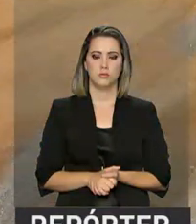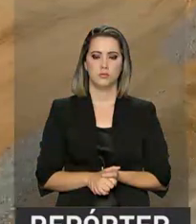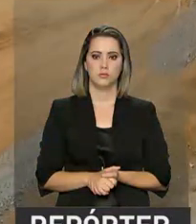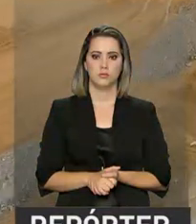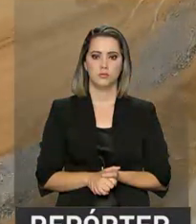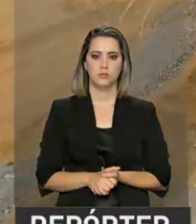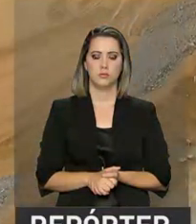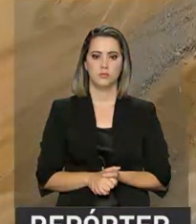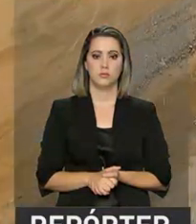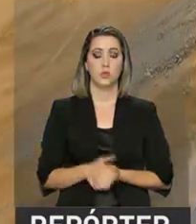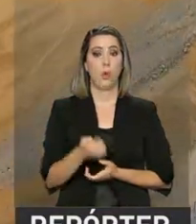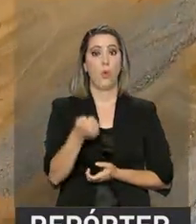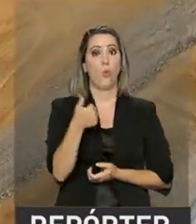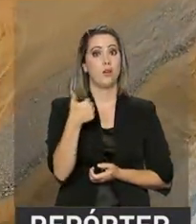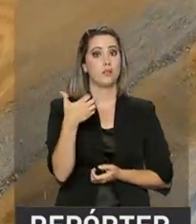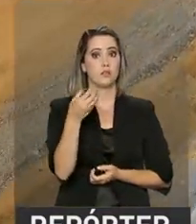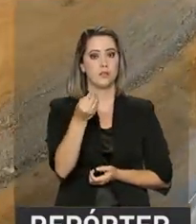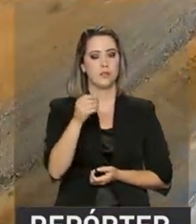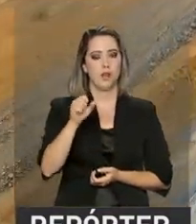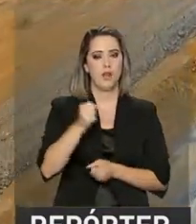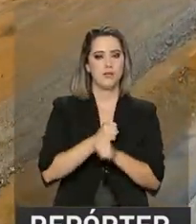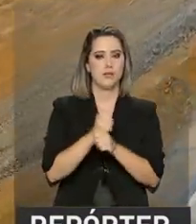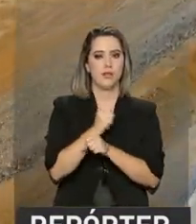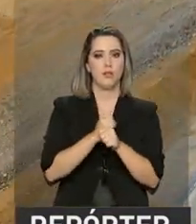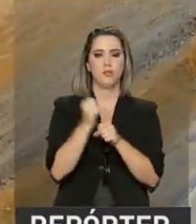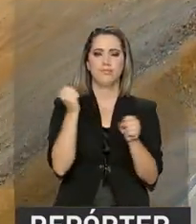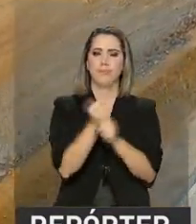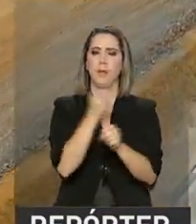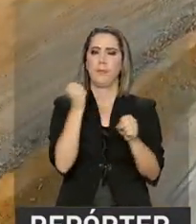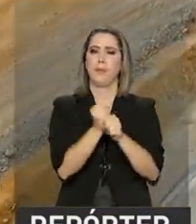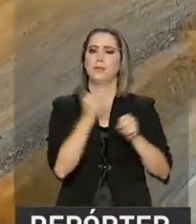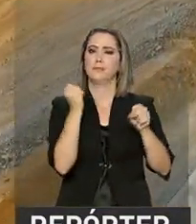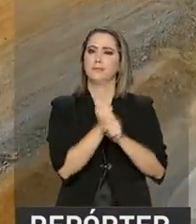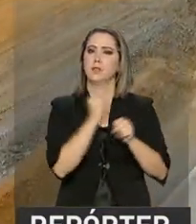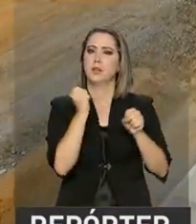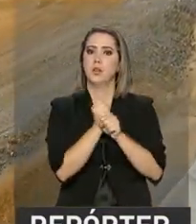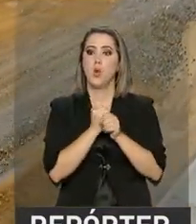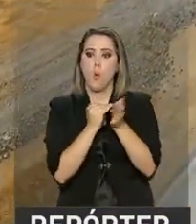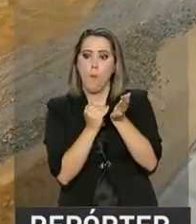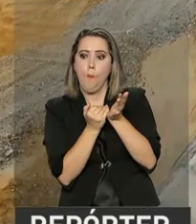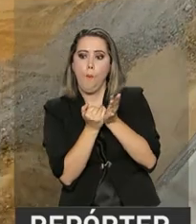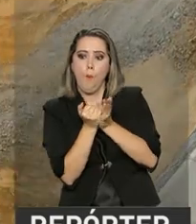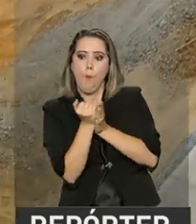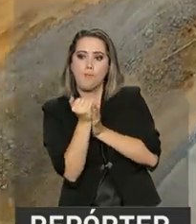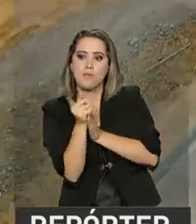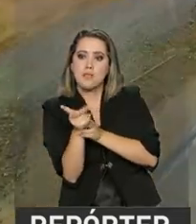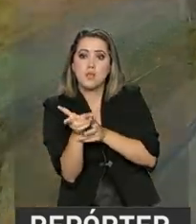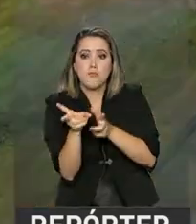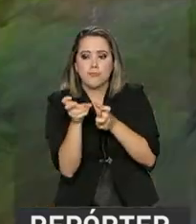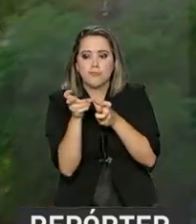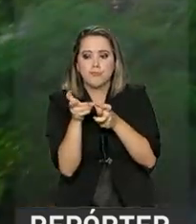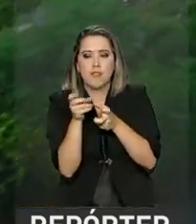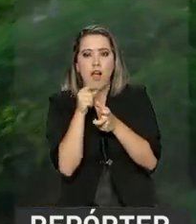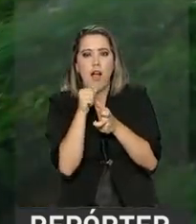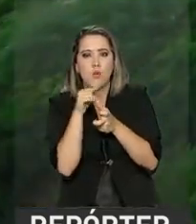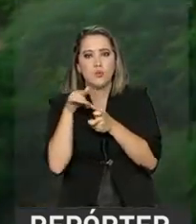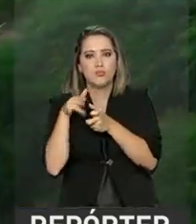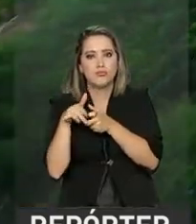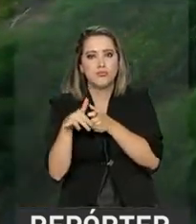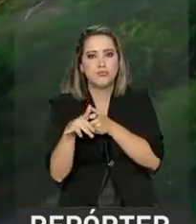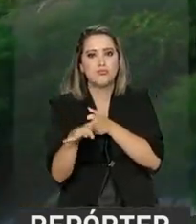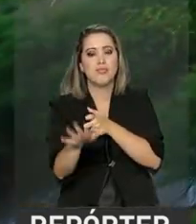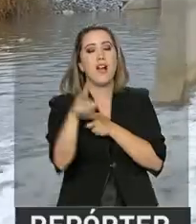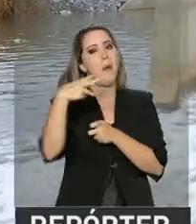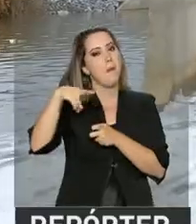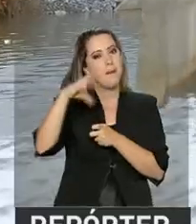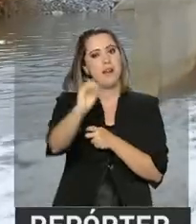Foram quase 10 anos de obras até que os primeiros efeitos começassem a ser sentidos na região. No último mês